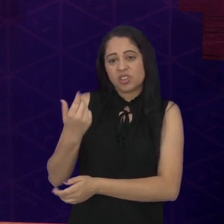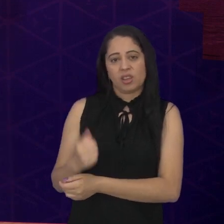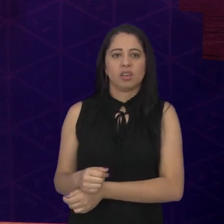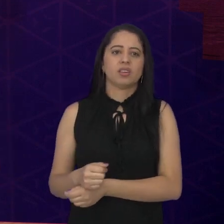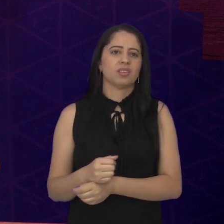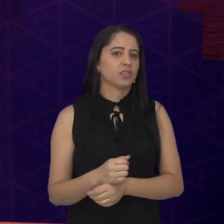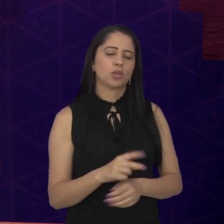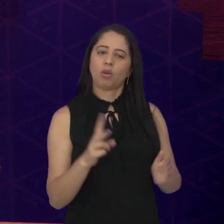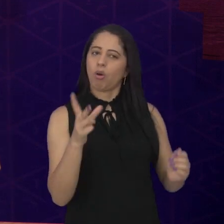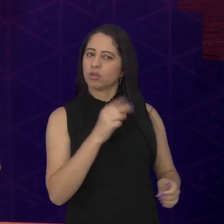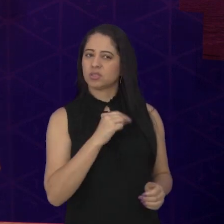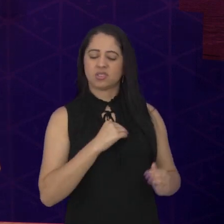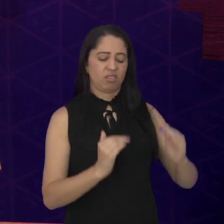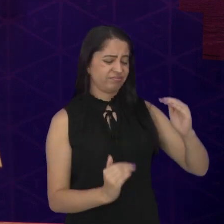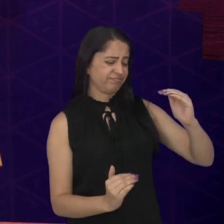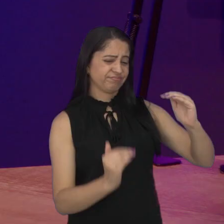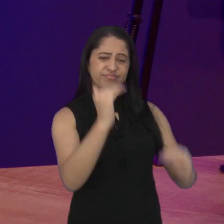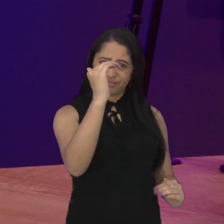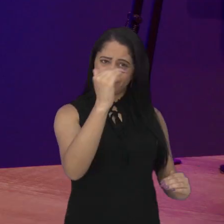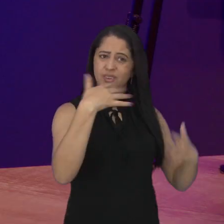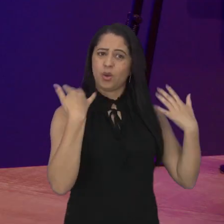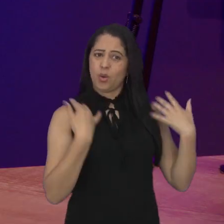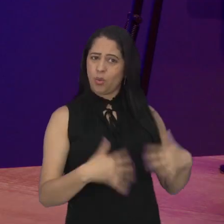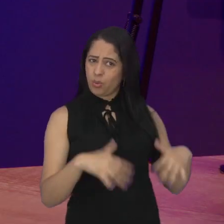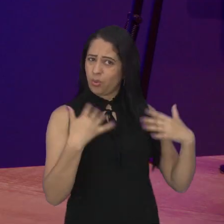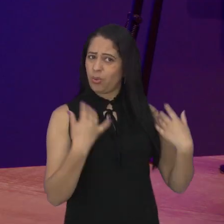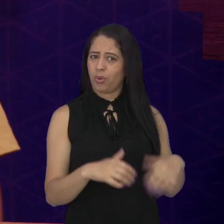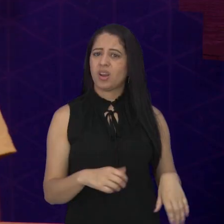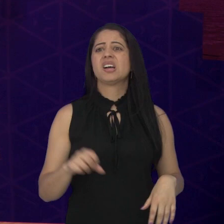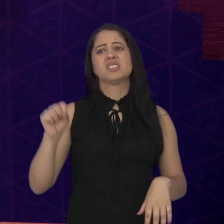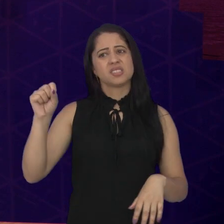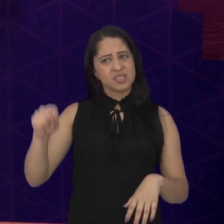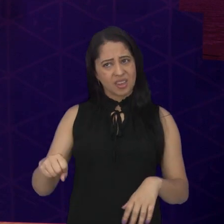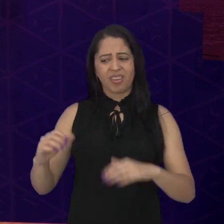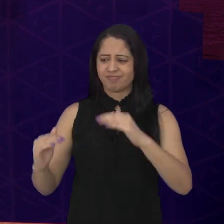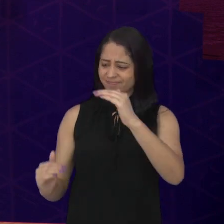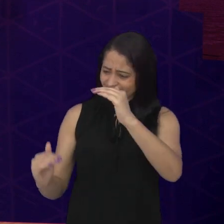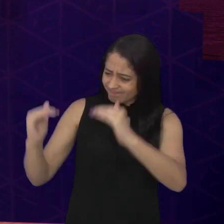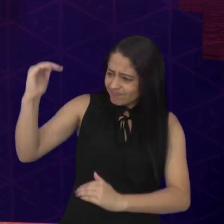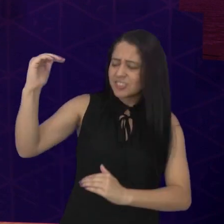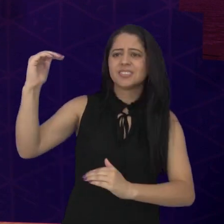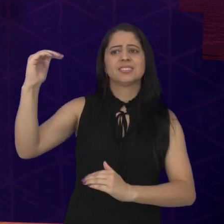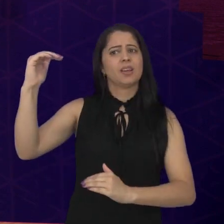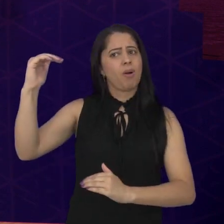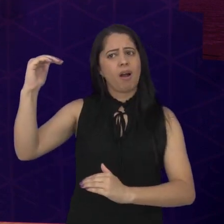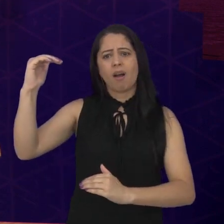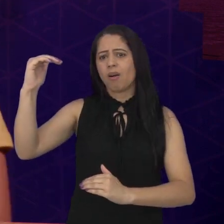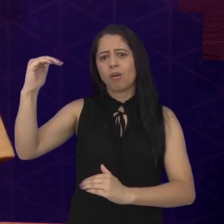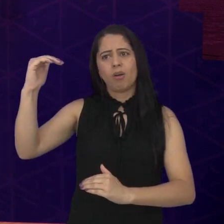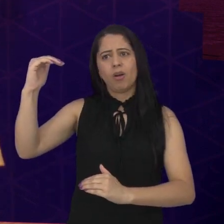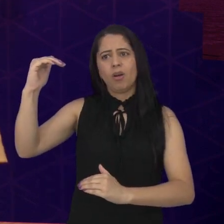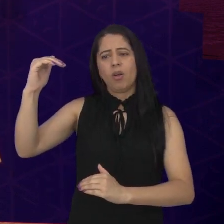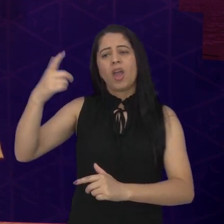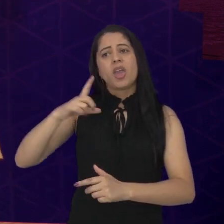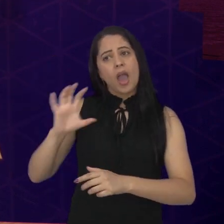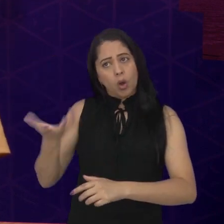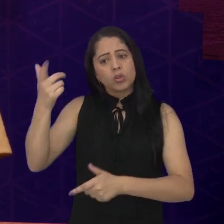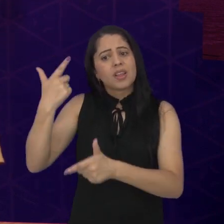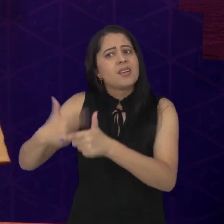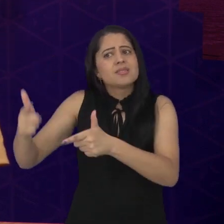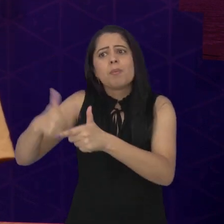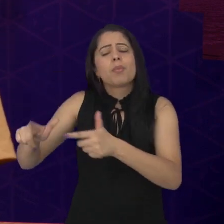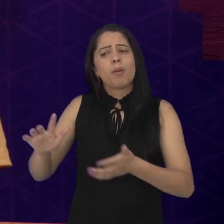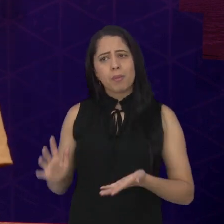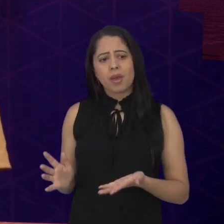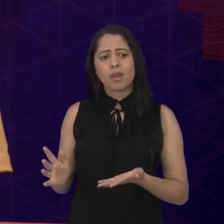riqueza. É muita desigualdade. Então, assim, é muito desigual, E